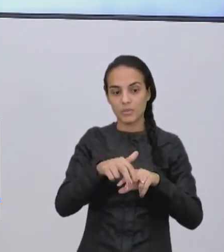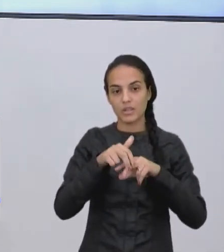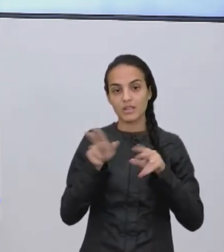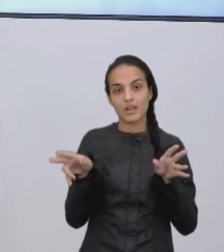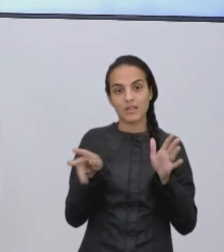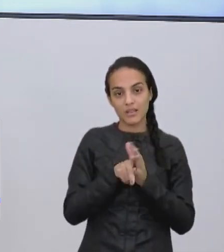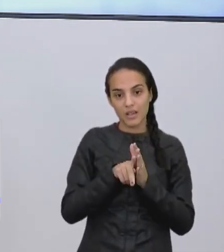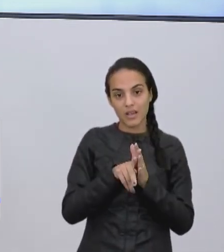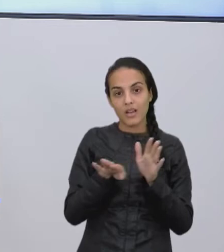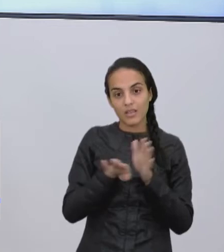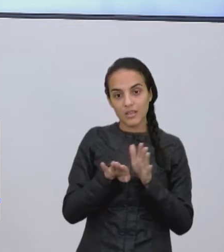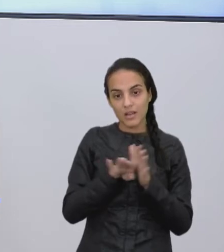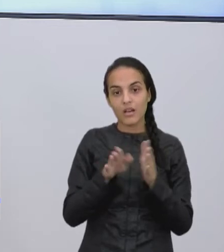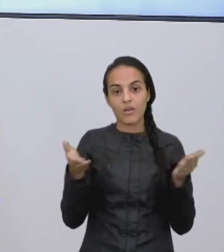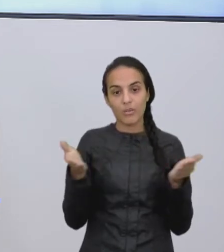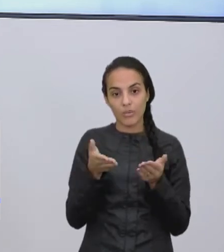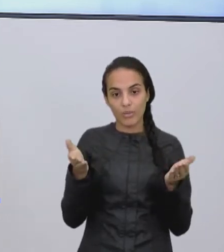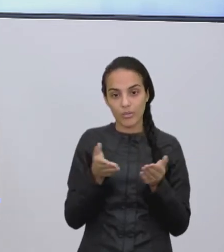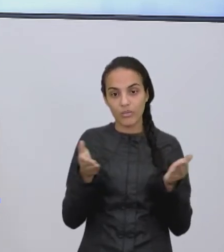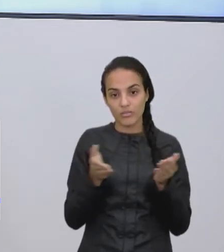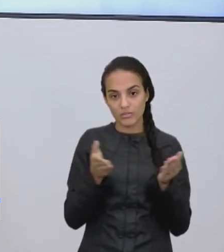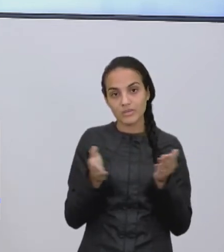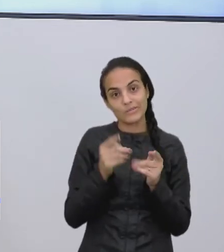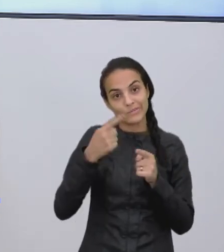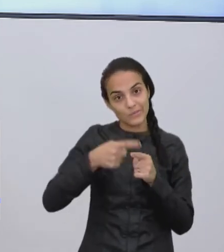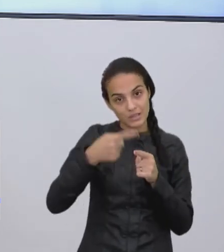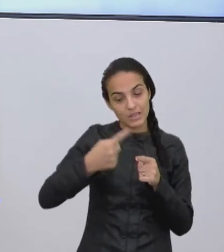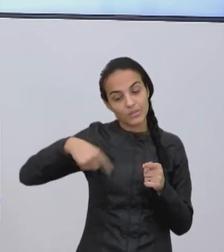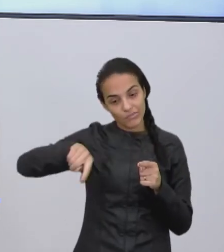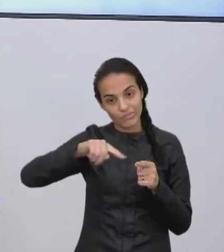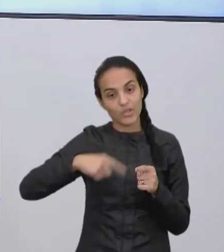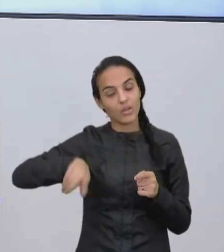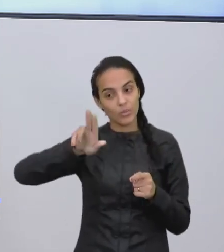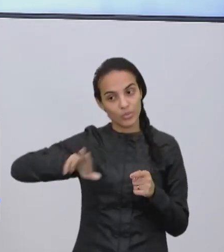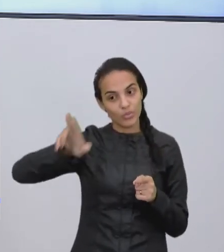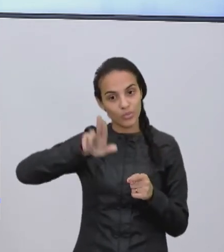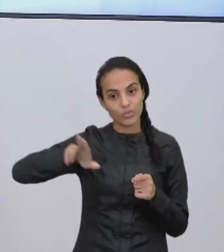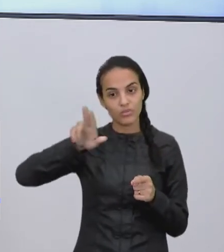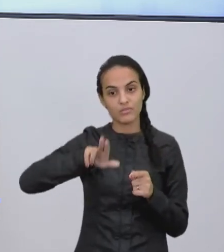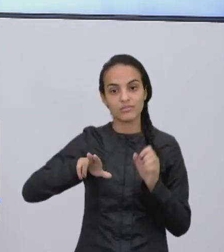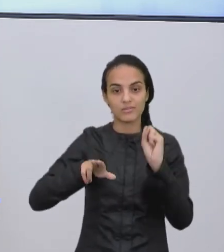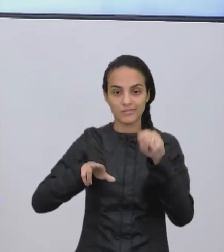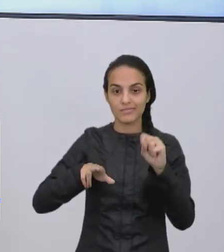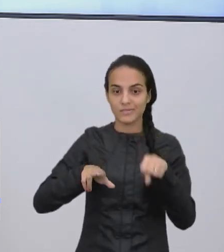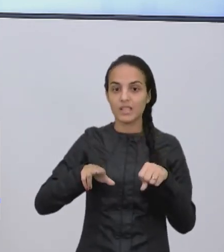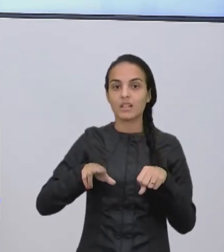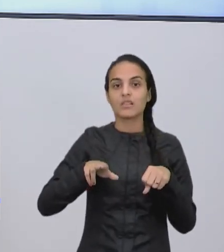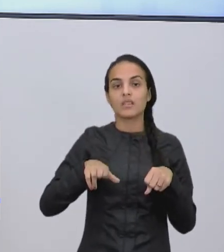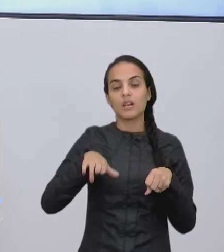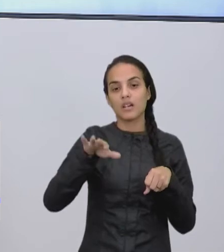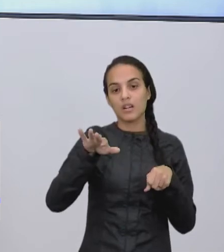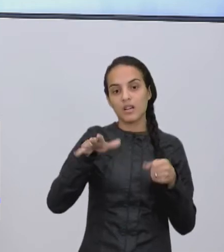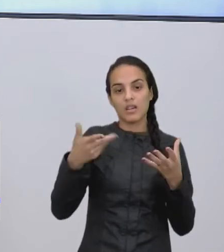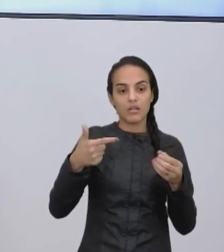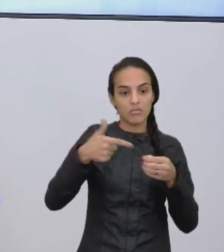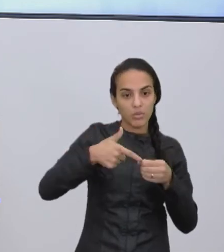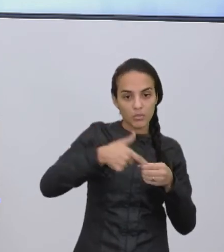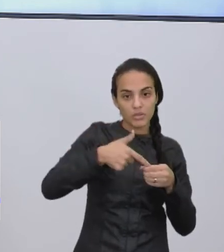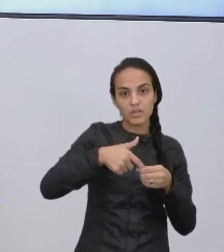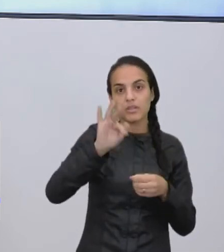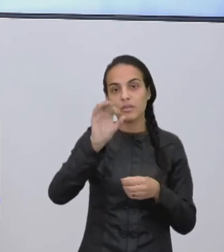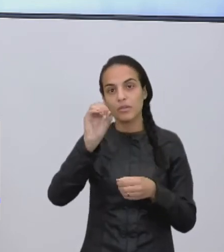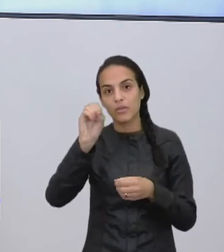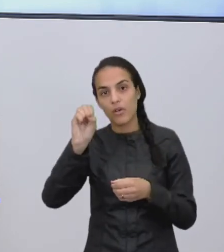ainda, essa é um dos motivos pelos quais a gente ainda usa combustíveis fósseis, né, oriundos de petróleo e tudo